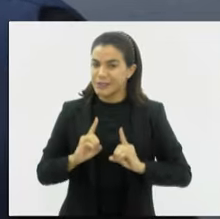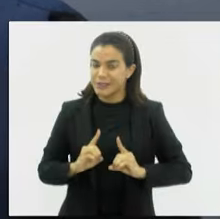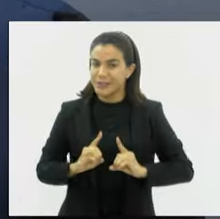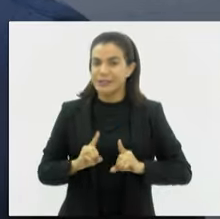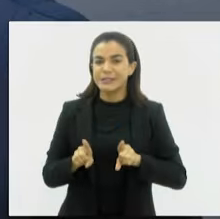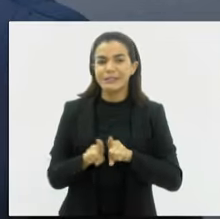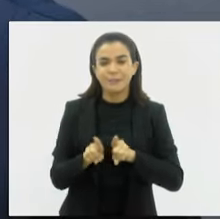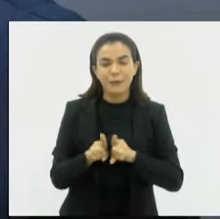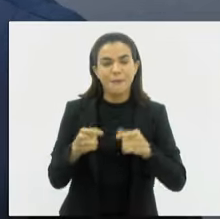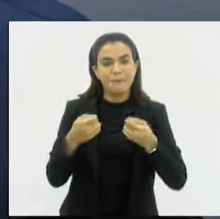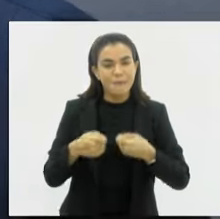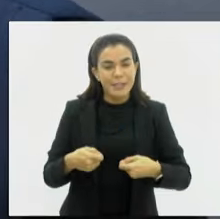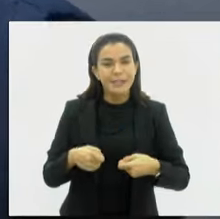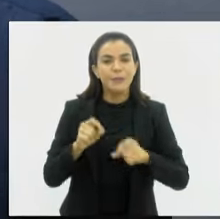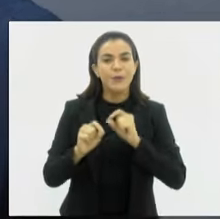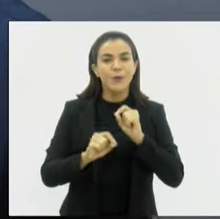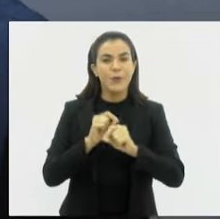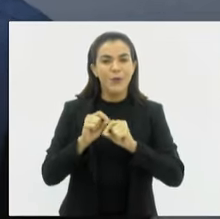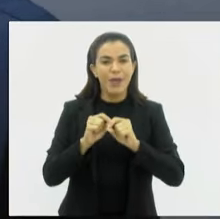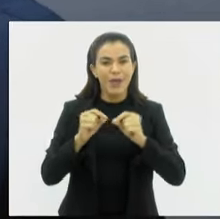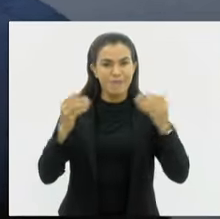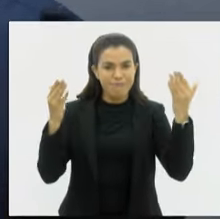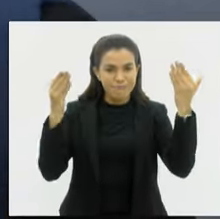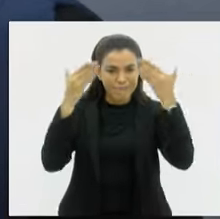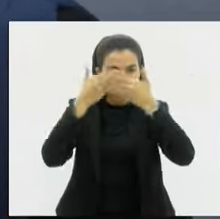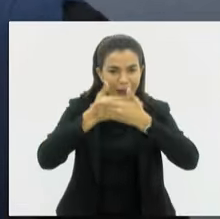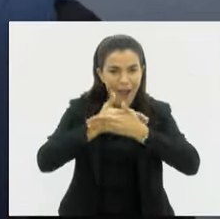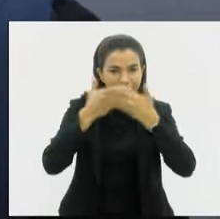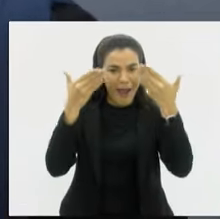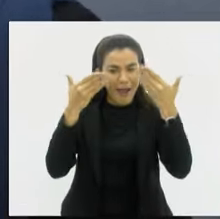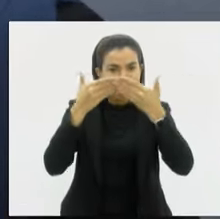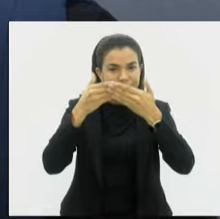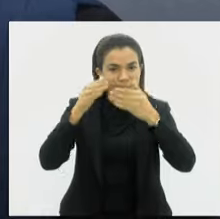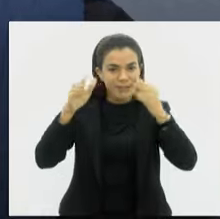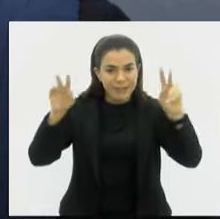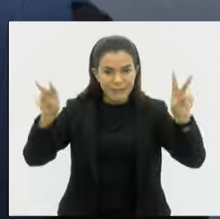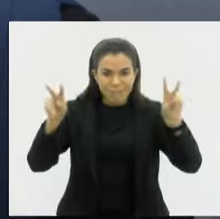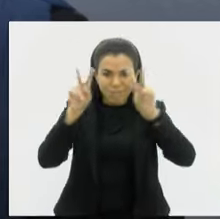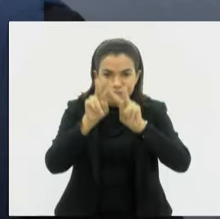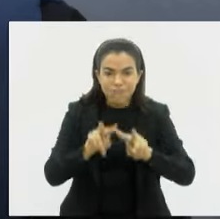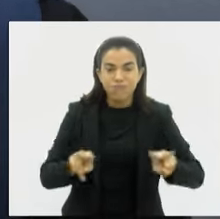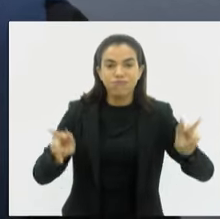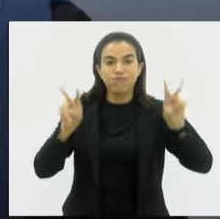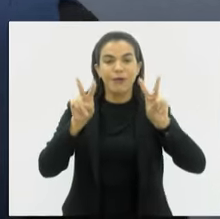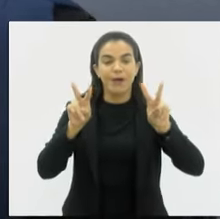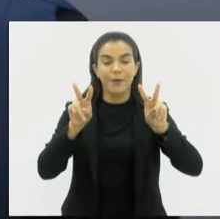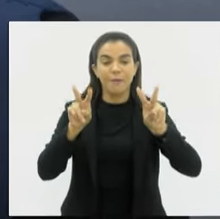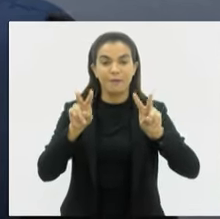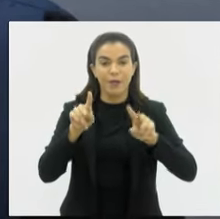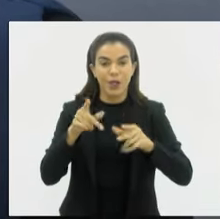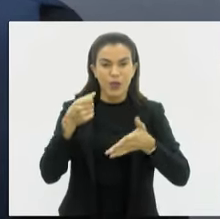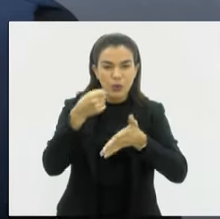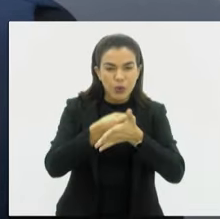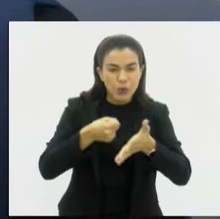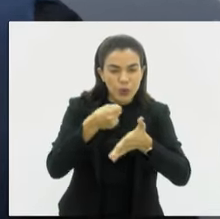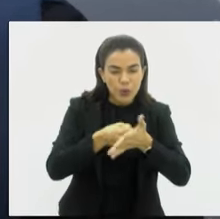e precisam sair dessa invisibilidade. Porque muitas vezes é isso que a gente observa na luta que a gente trava todo